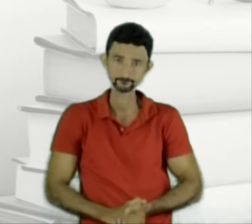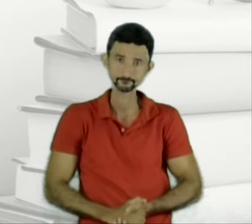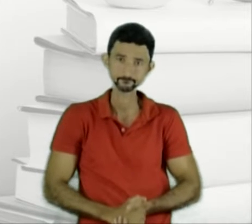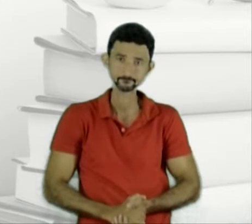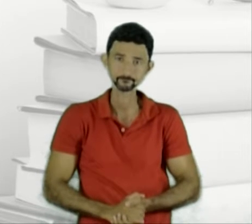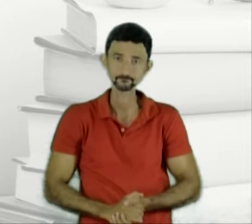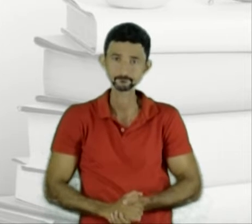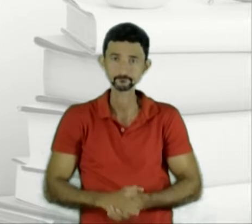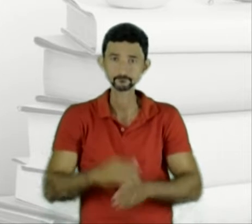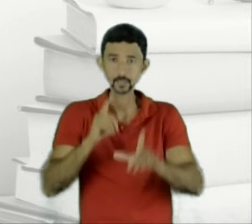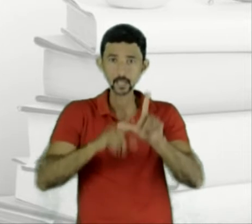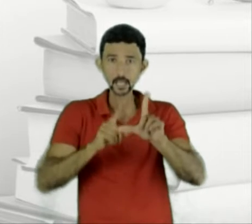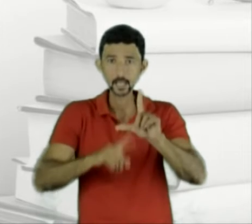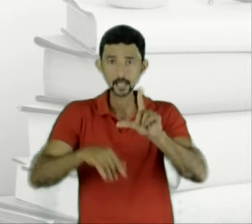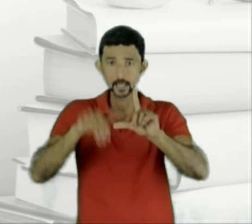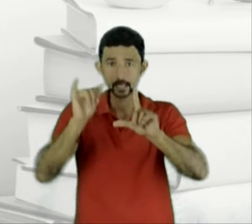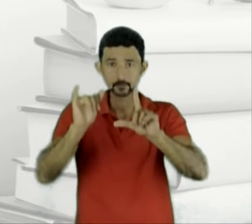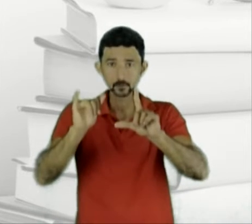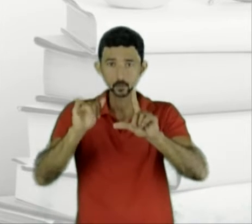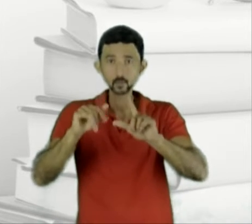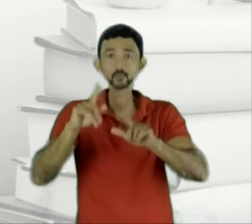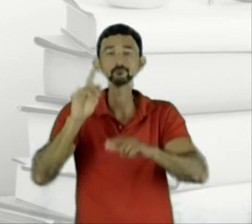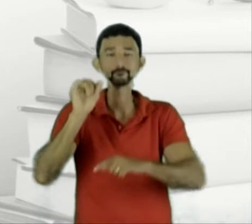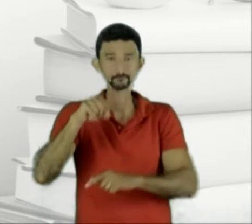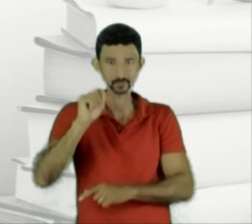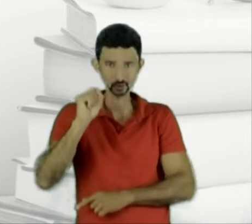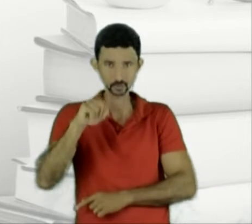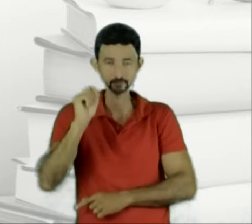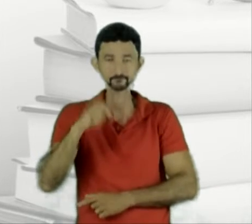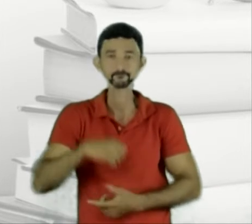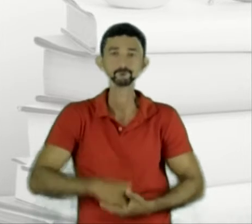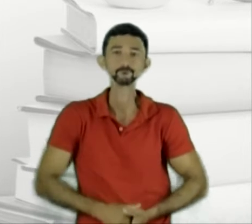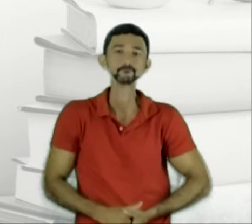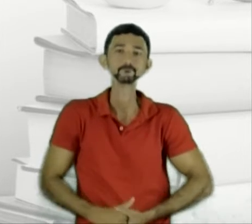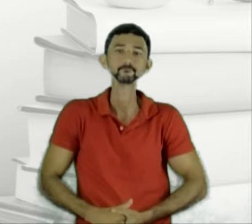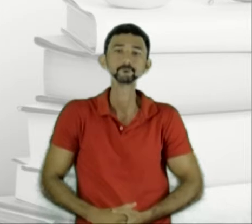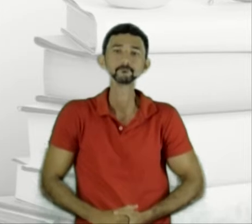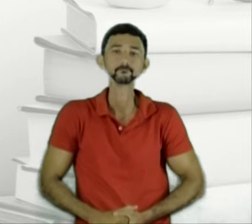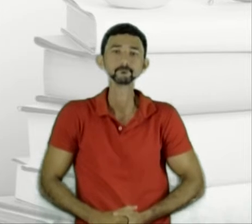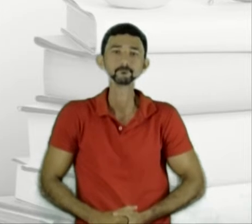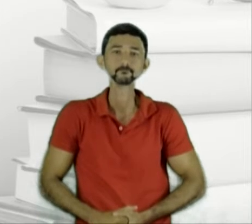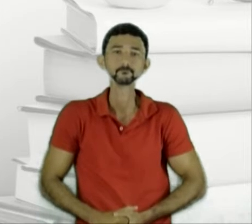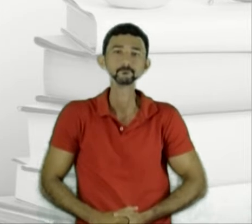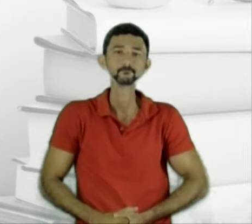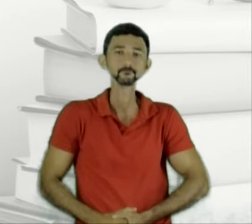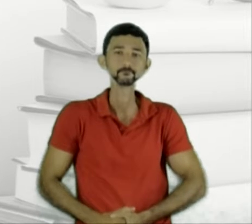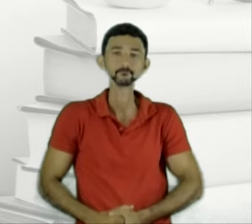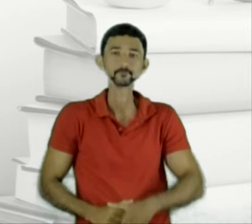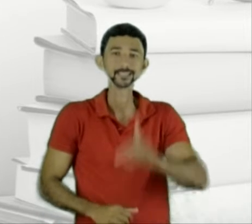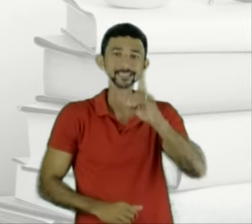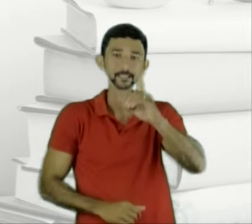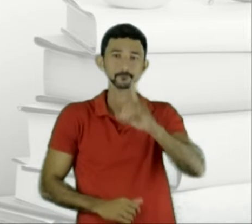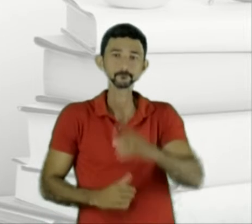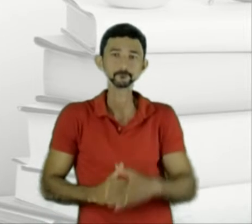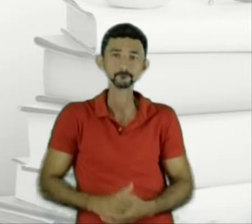é somente y, certo? Então, eles são semelhantes. Letra D.